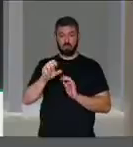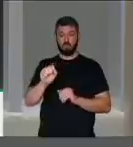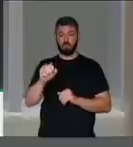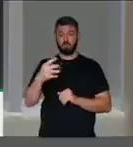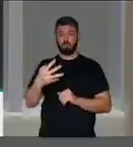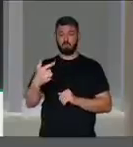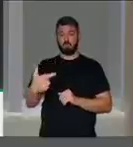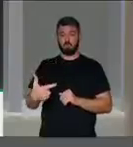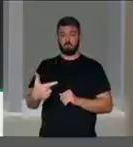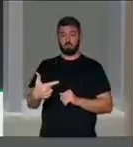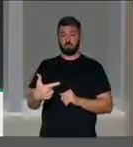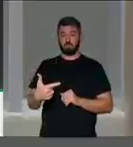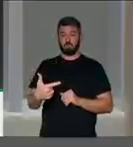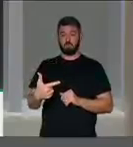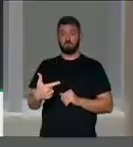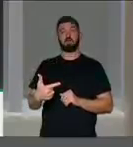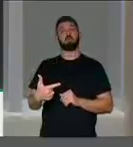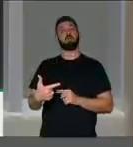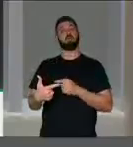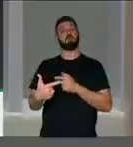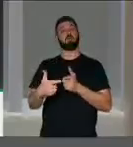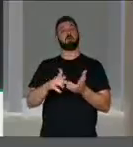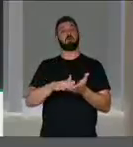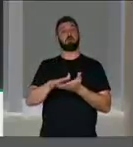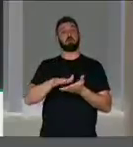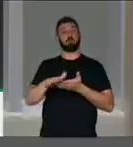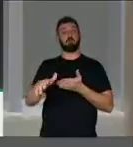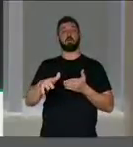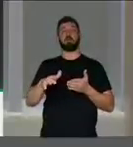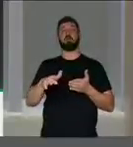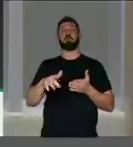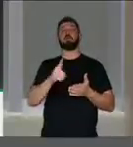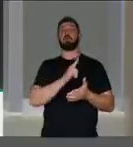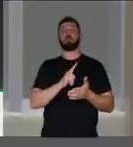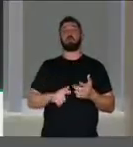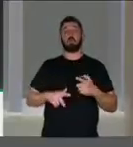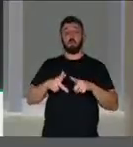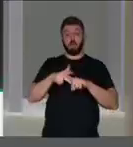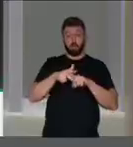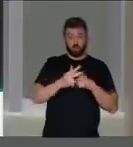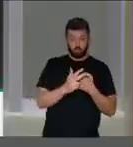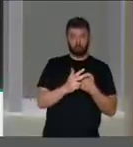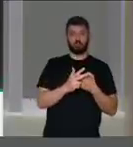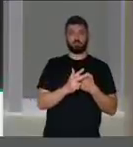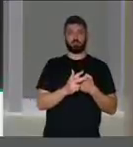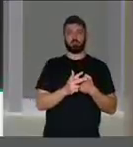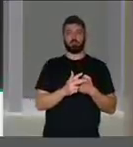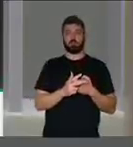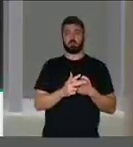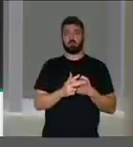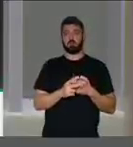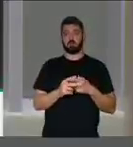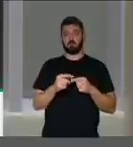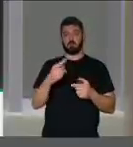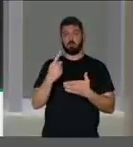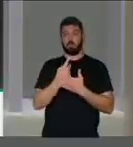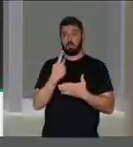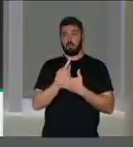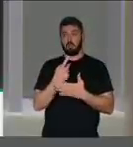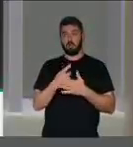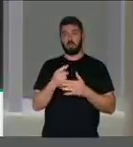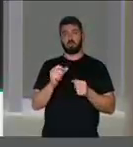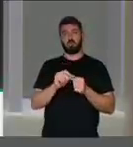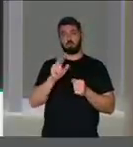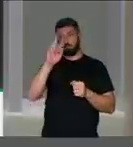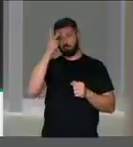842, ela foi editada pelo governo para corrigir o desacerto que ele tinha